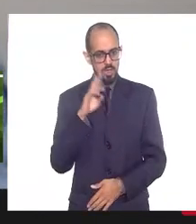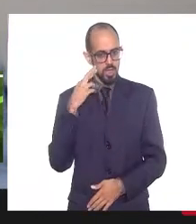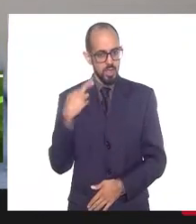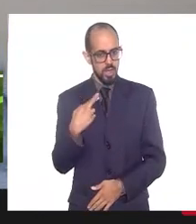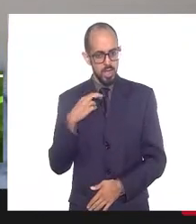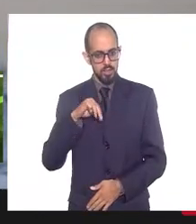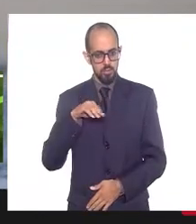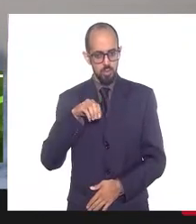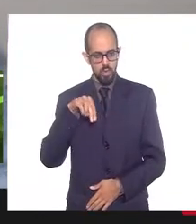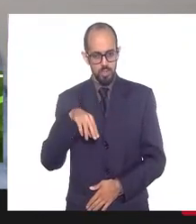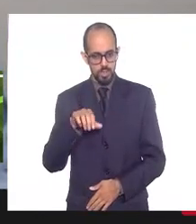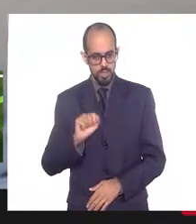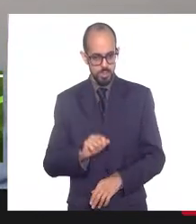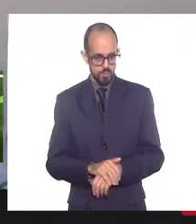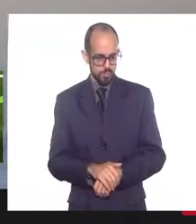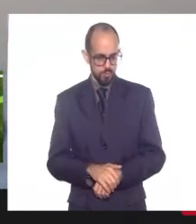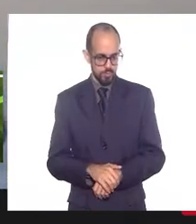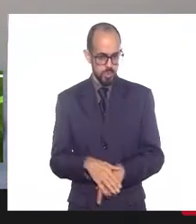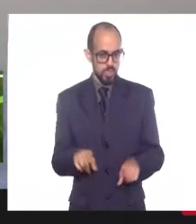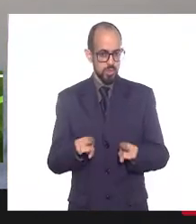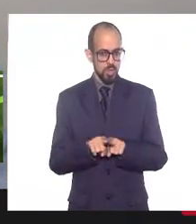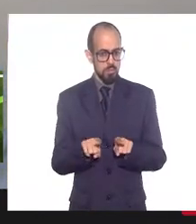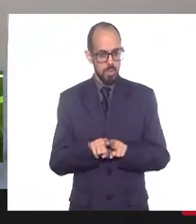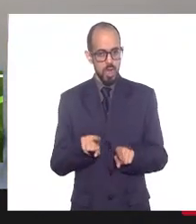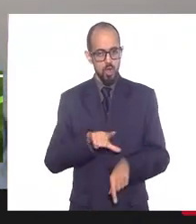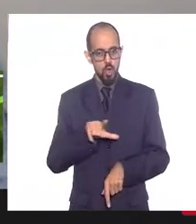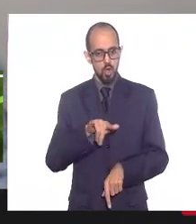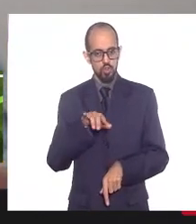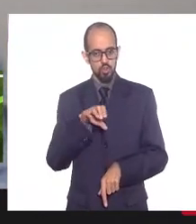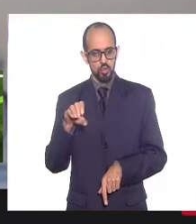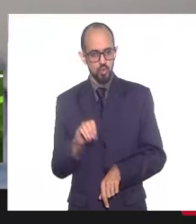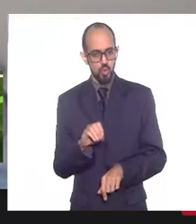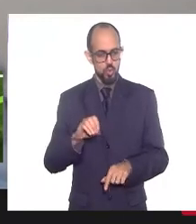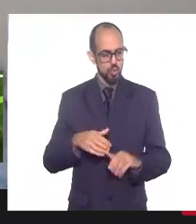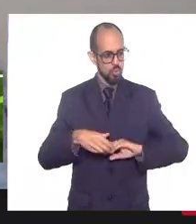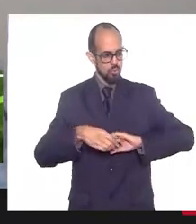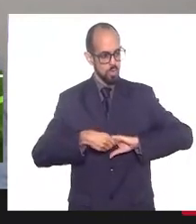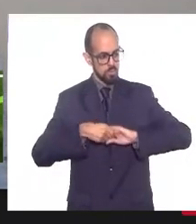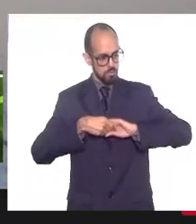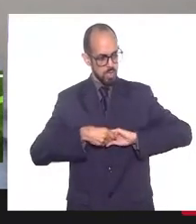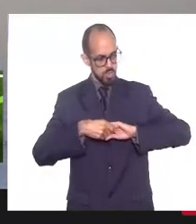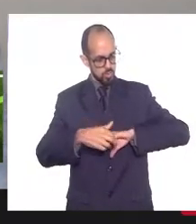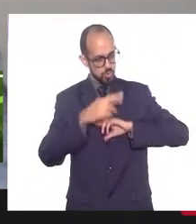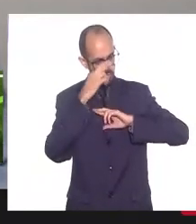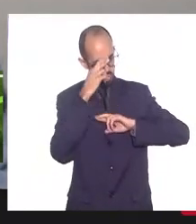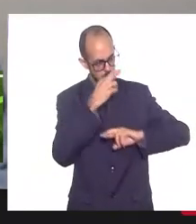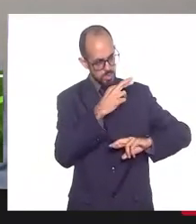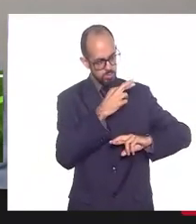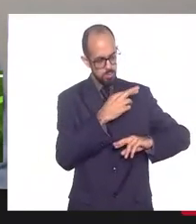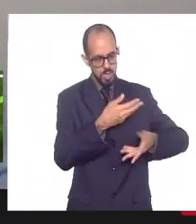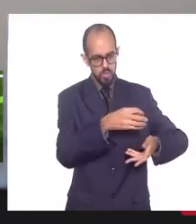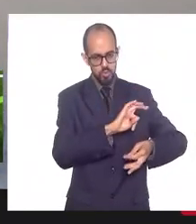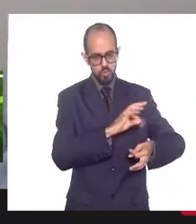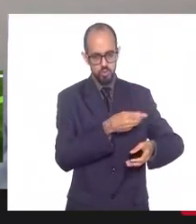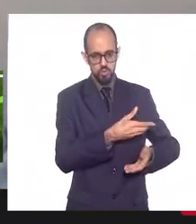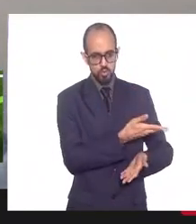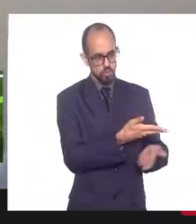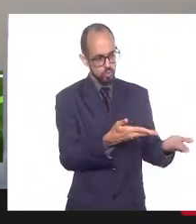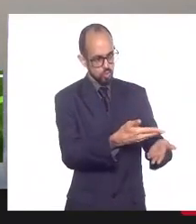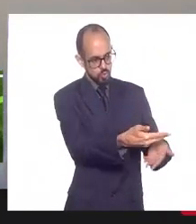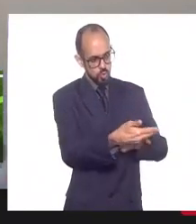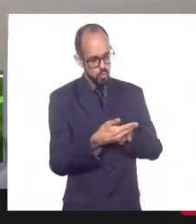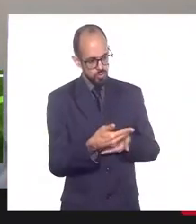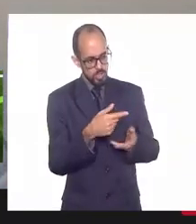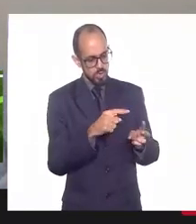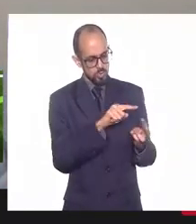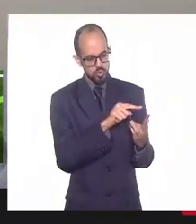Mônica Francisca presentes. E, é claro, também cumprimento de maneira muito respeitosa e efusiva os nossos convidados, o Marcelo Monteiro,